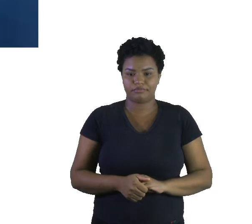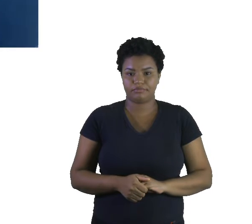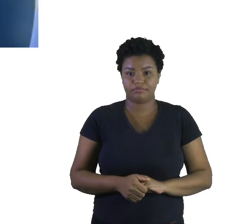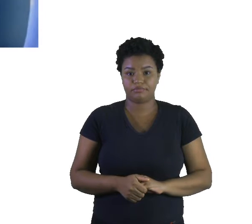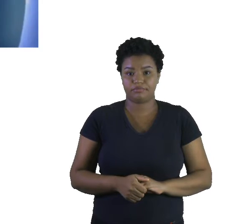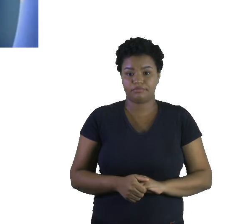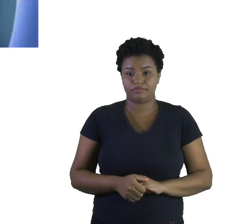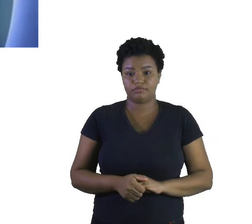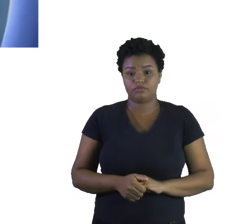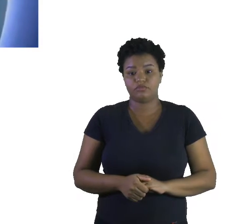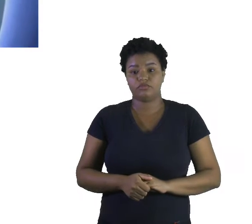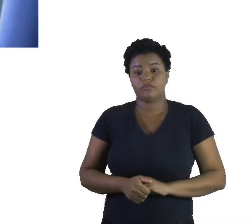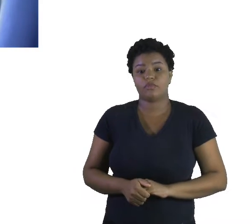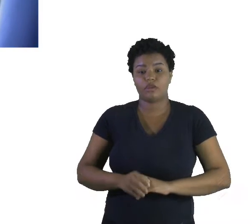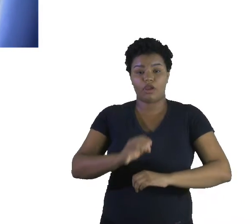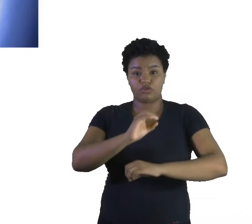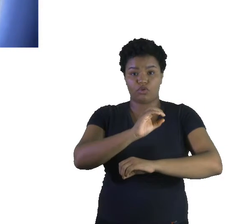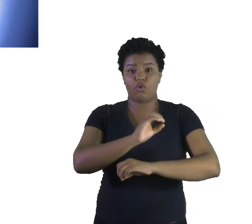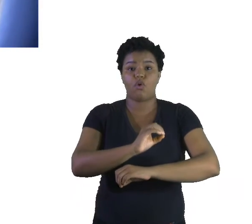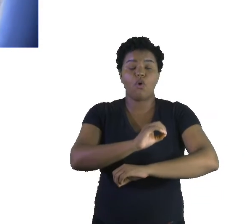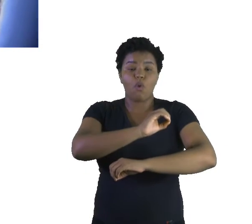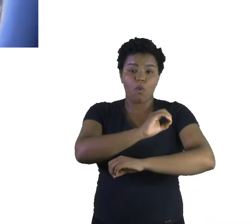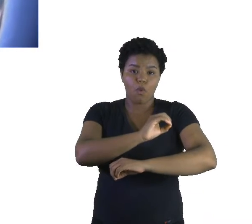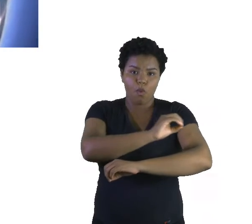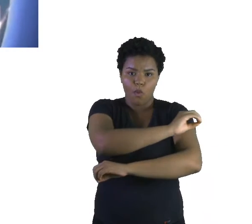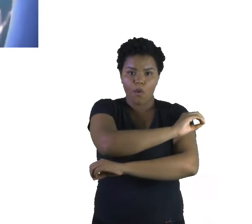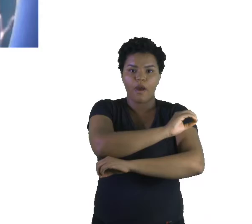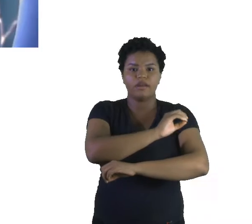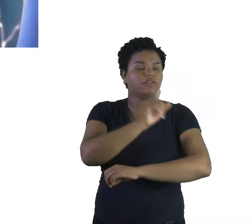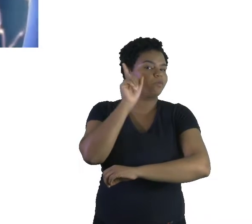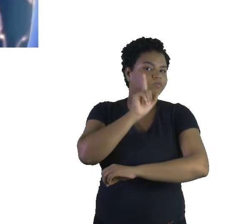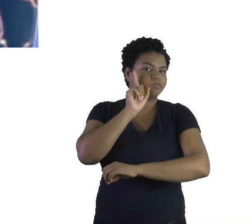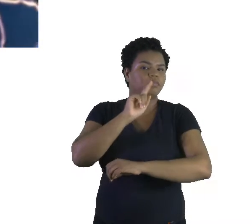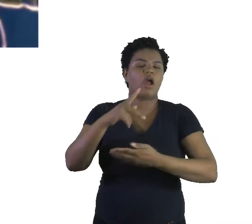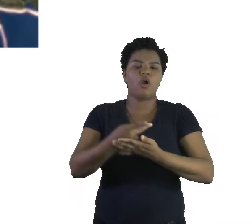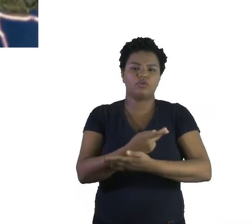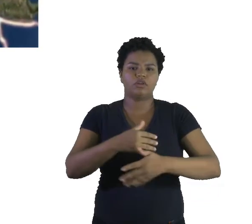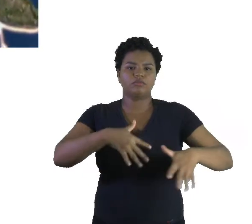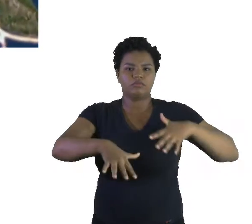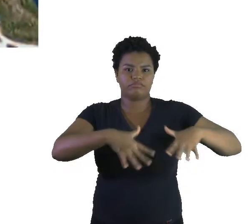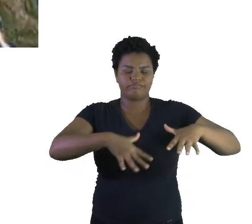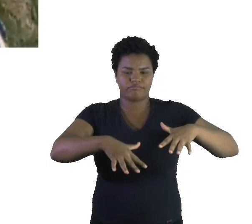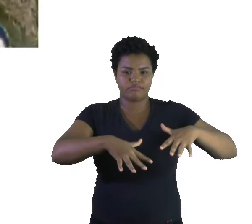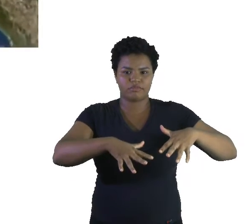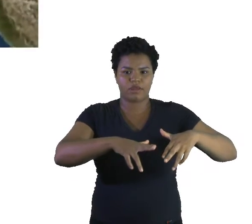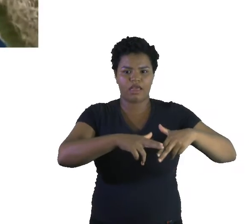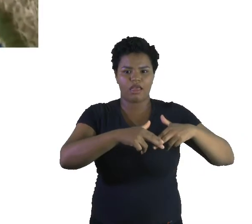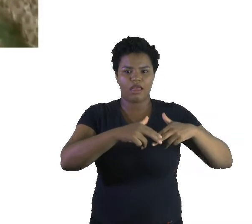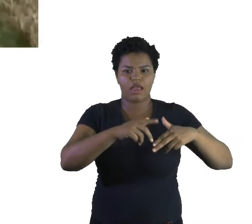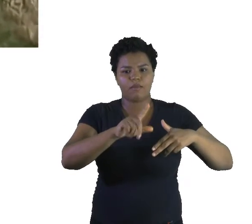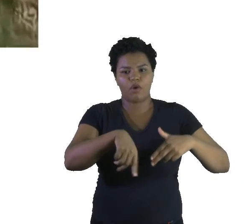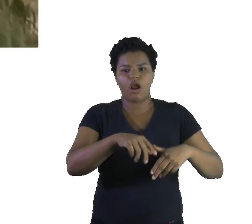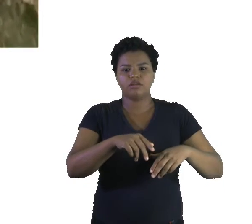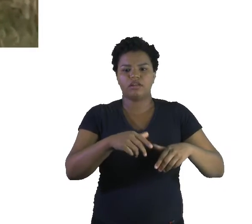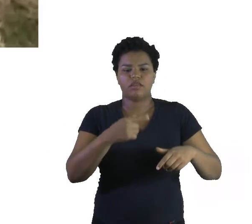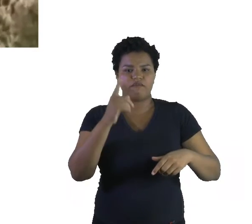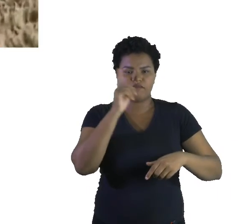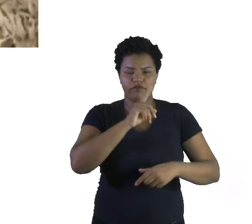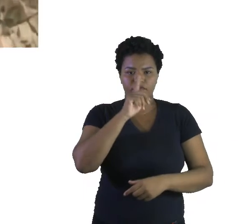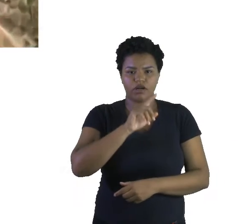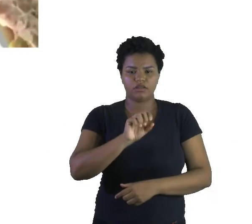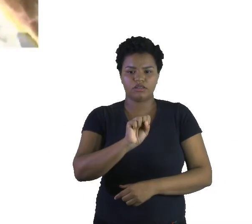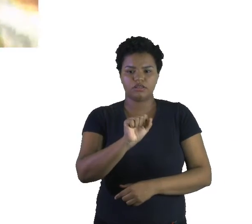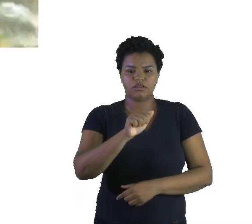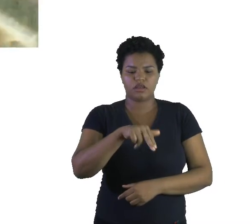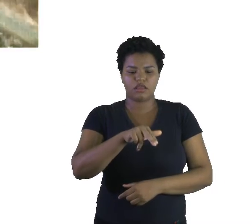Na costa oeste dos Estados Unidos também acontecem terremotos. O motivo aqui, a falha San Andreas. Nela,